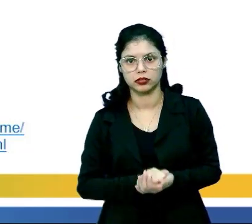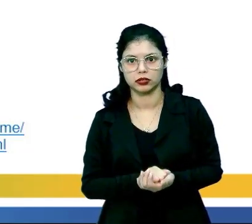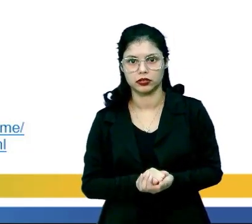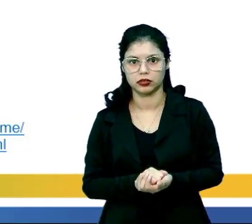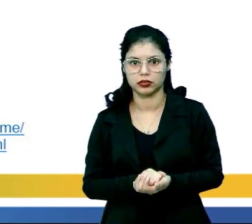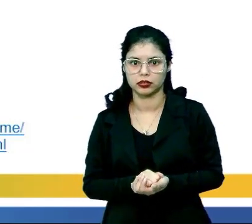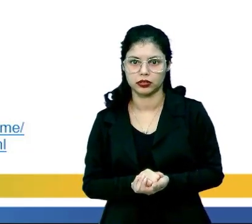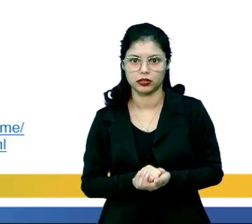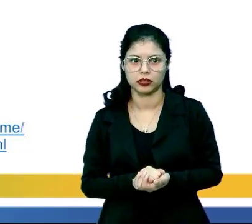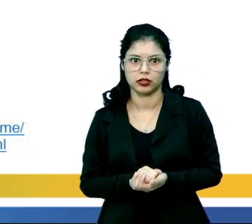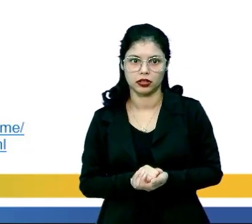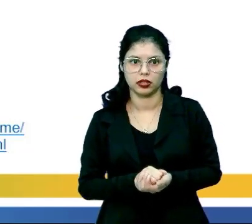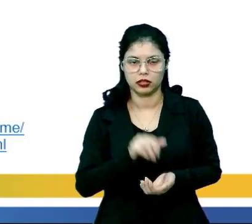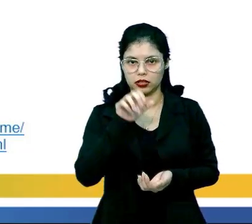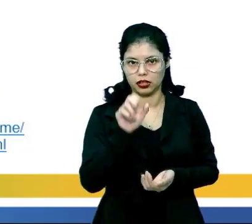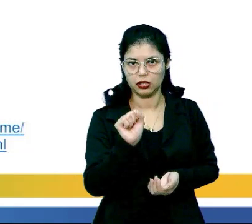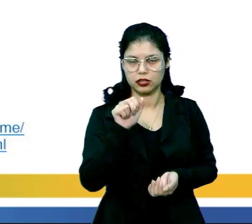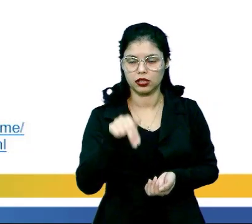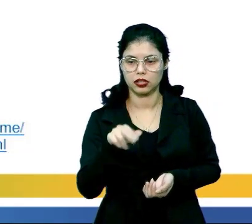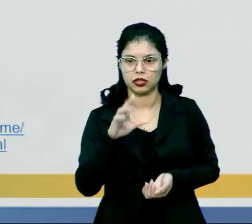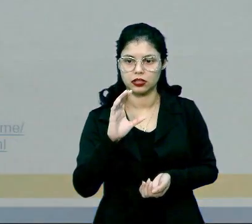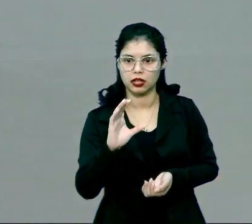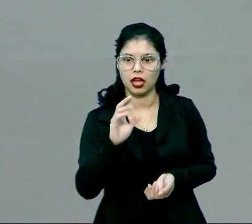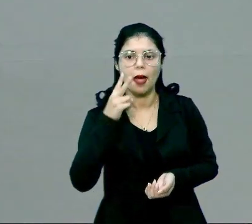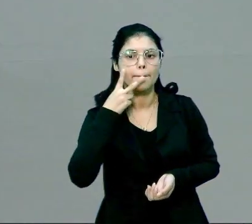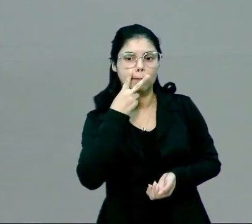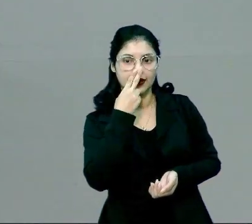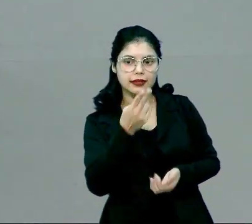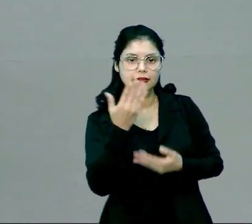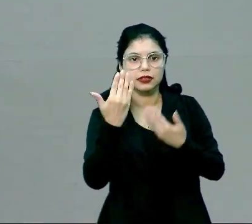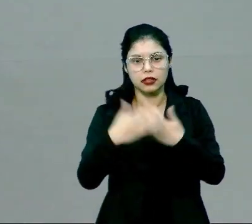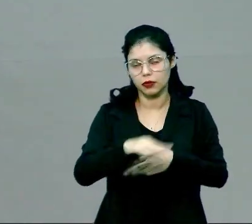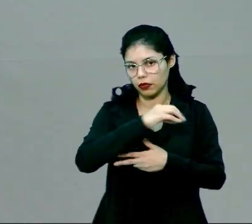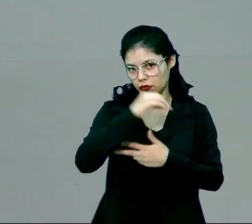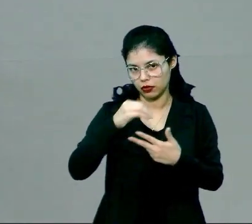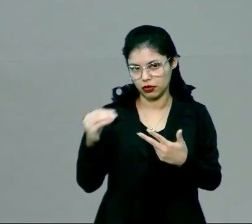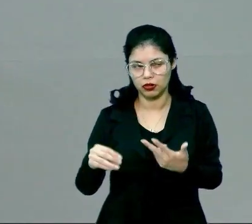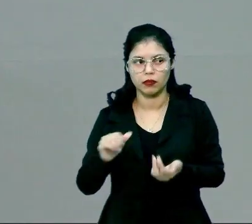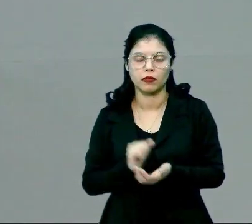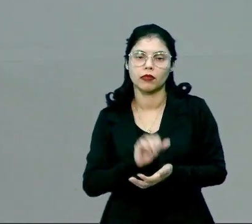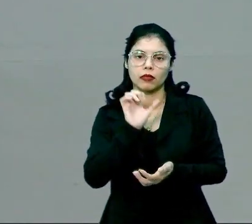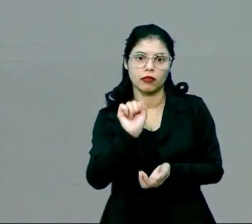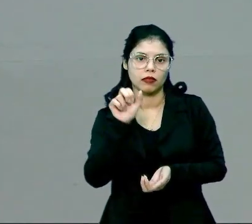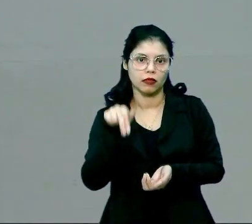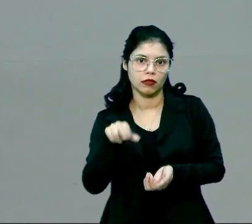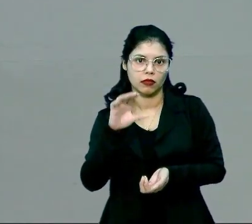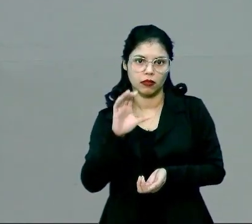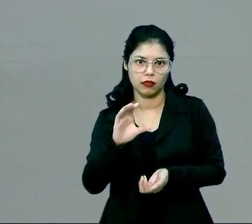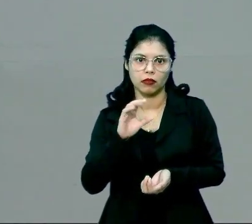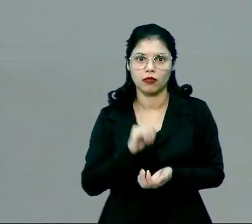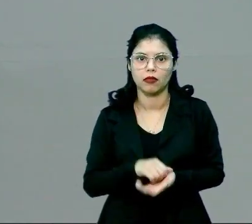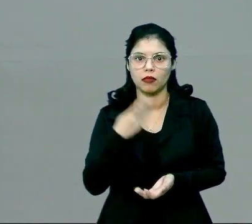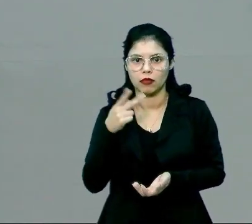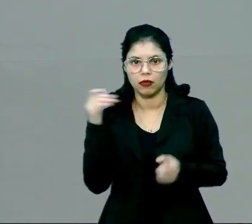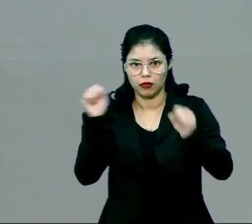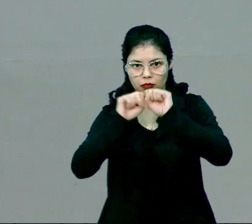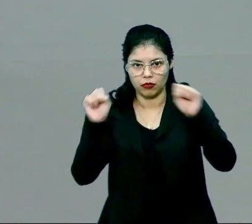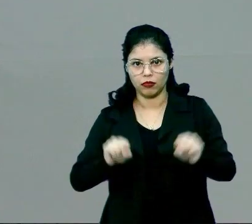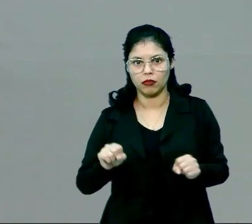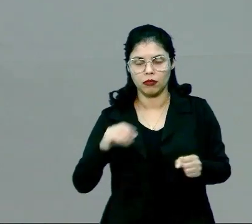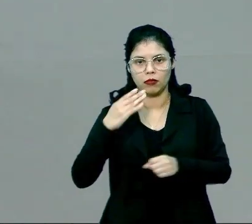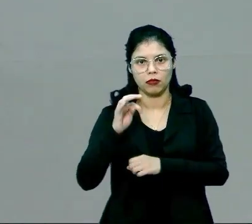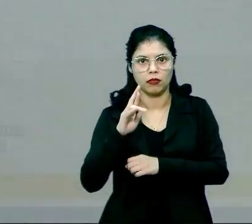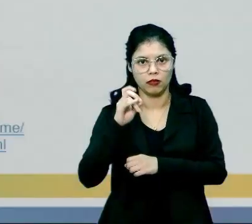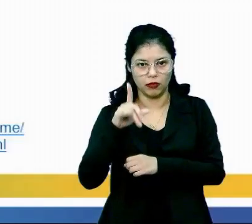de SNC, tá? Então, se aparecer aí na prova de vocês essa sigla, estamos falando do sistema